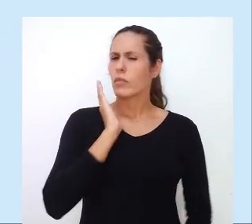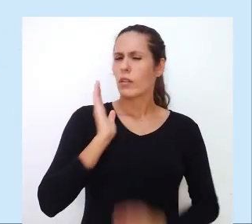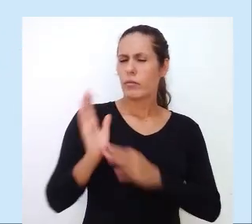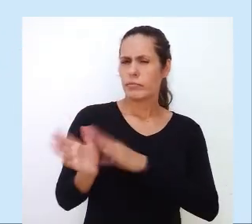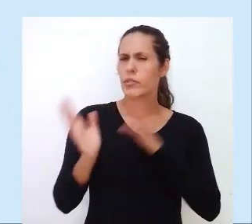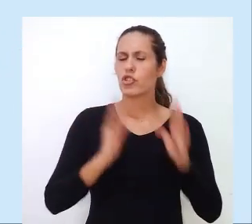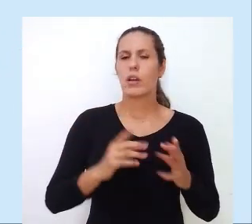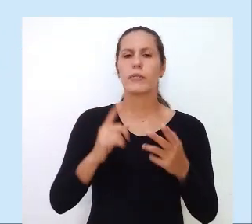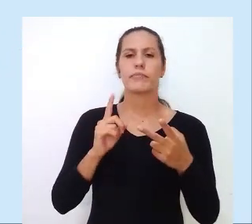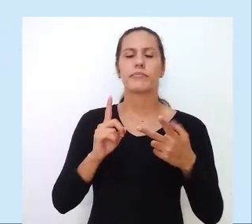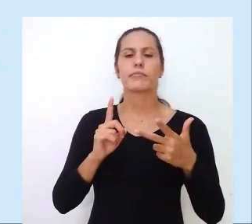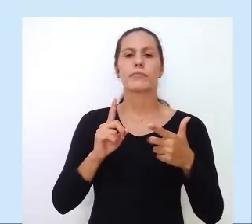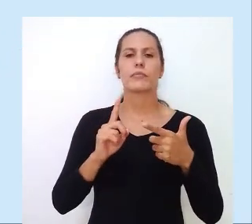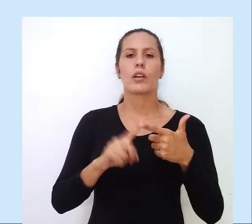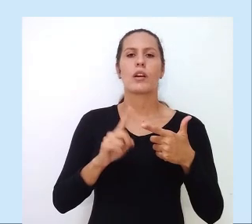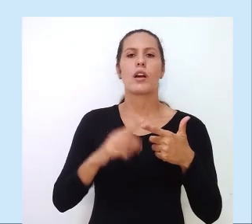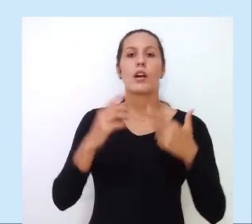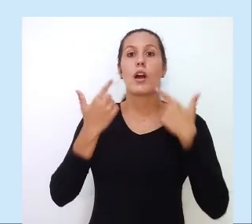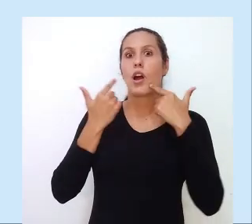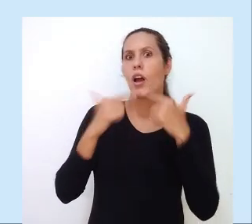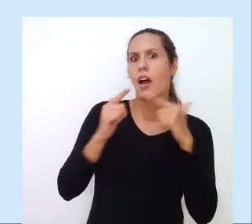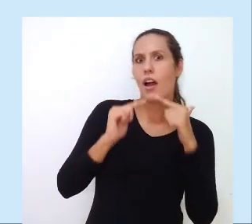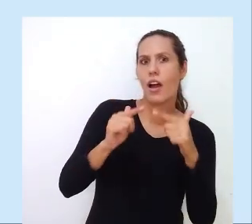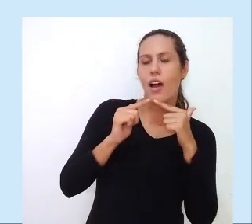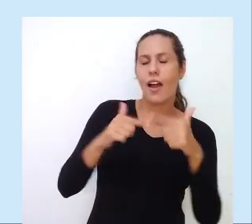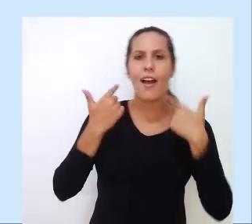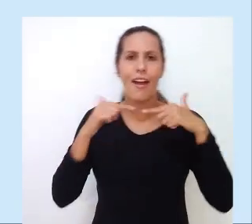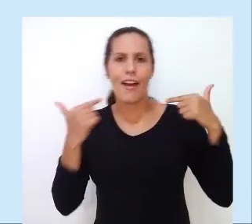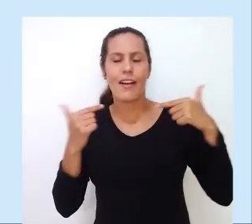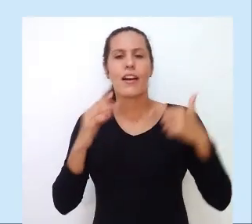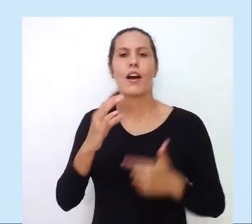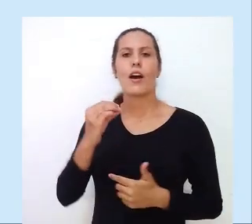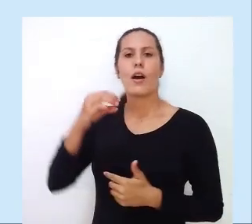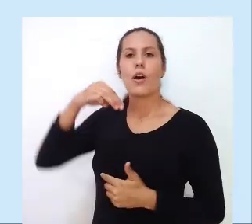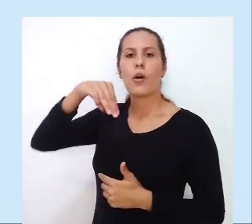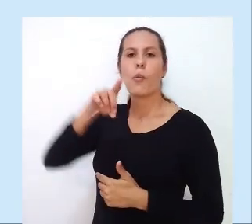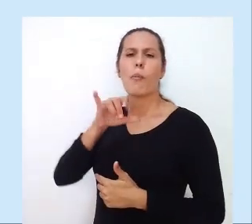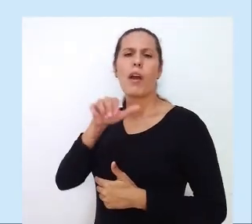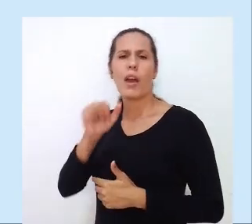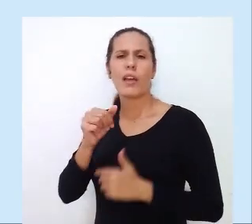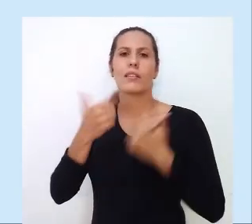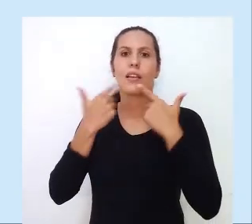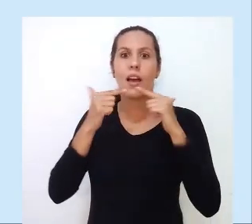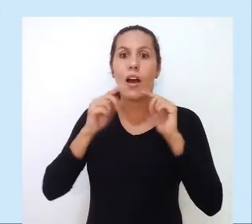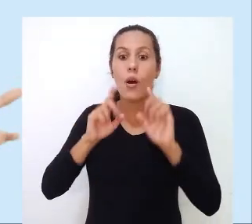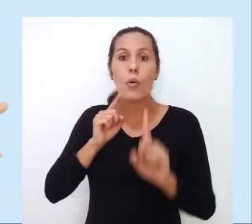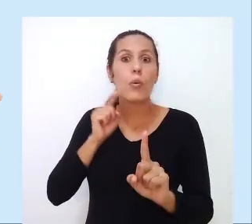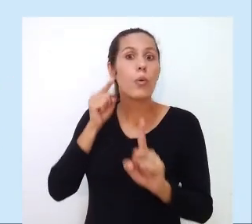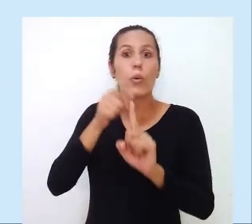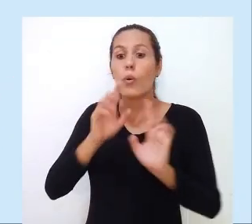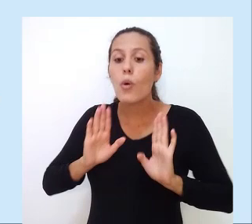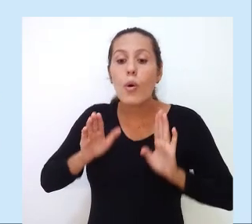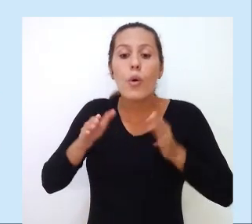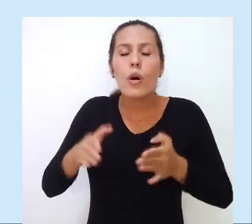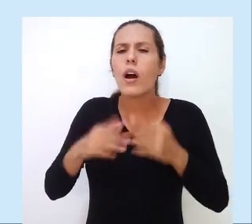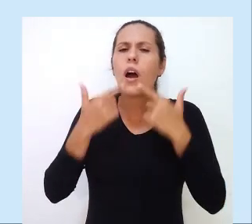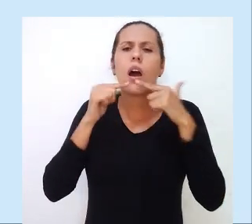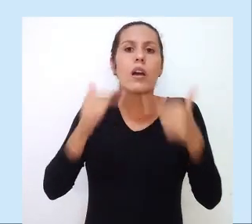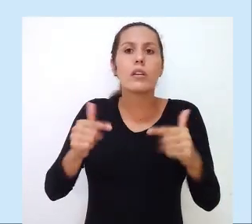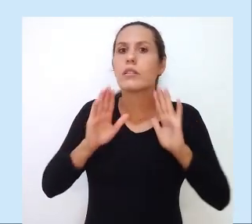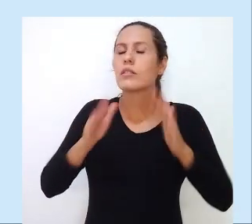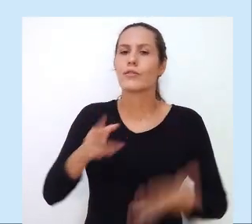comédia trazia um pouco mais de leveza para o teatro. Então, as histórias elas visavam apenas o riso do